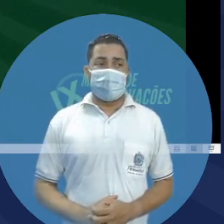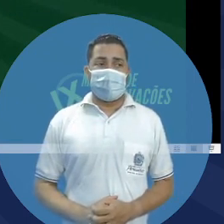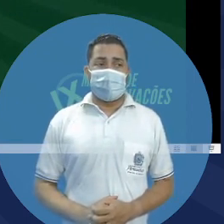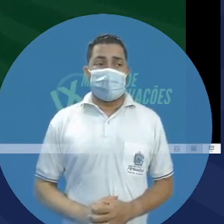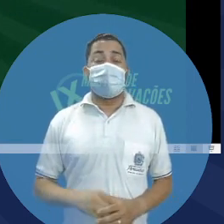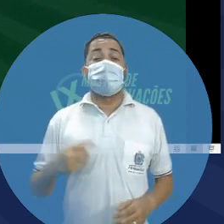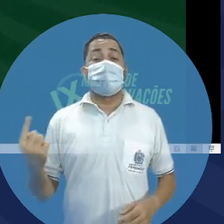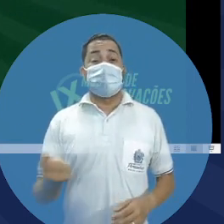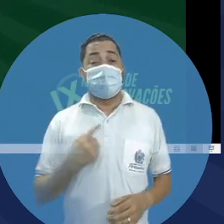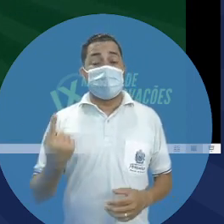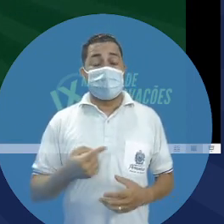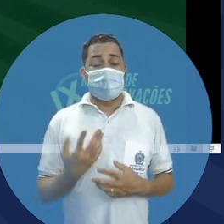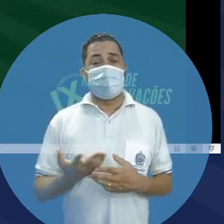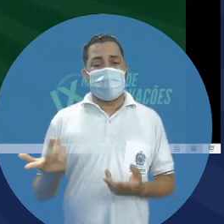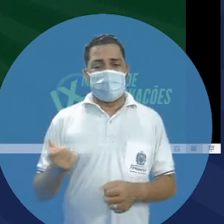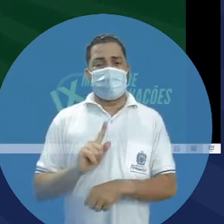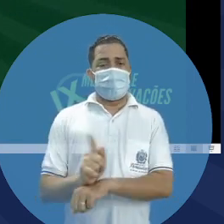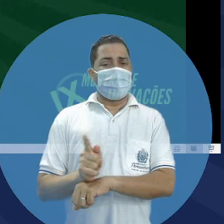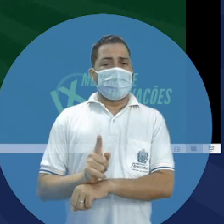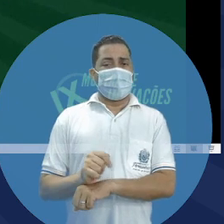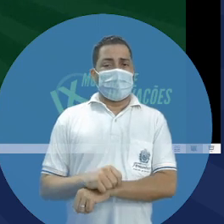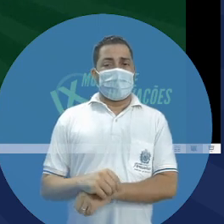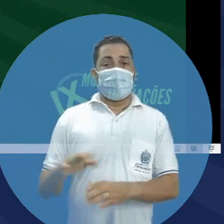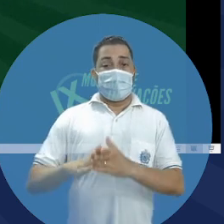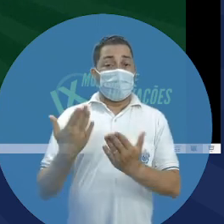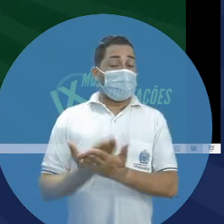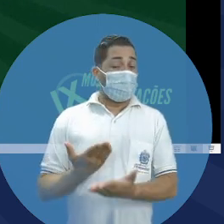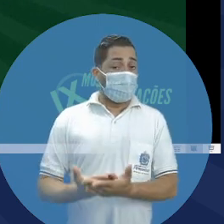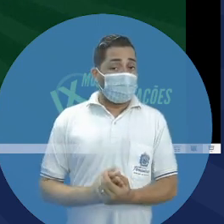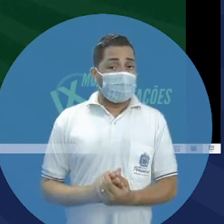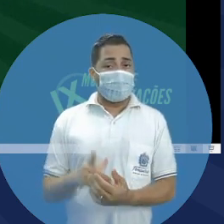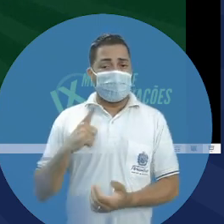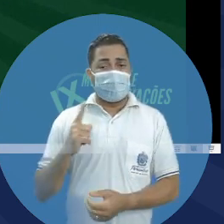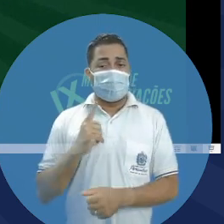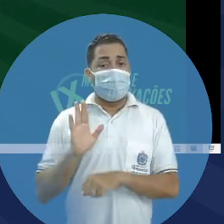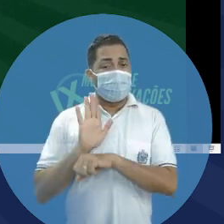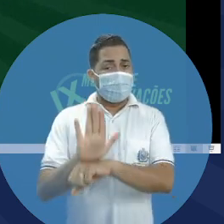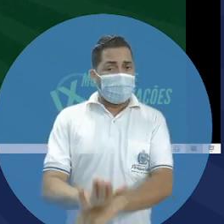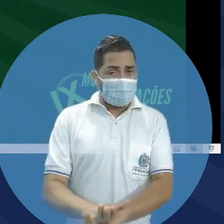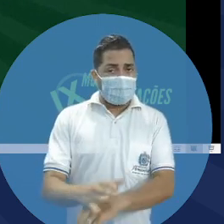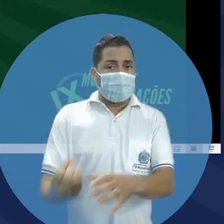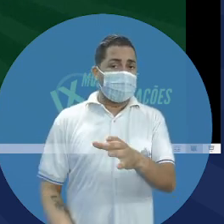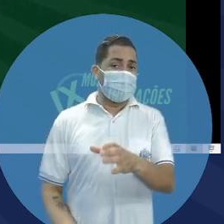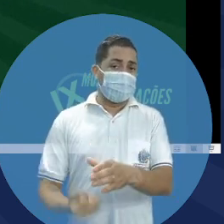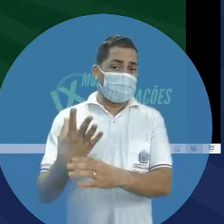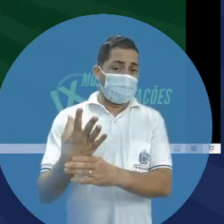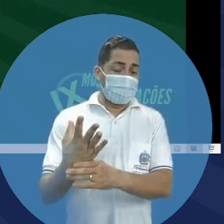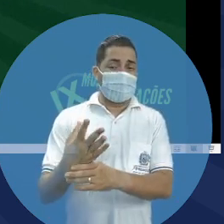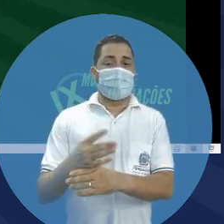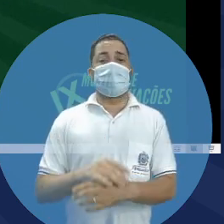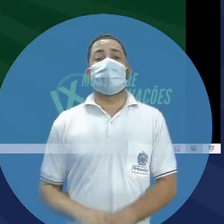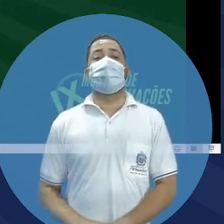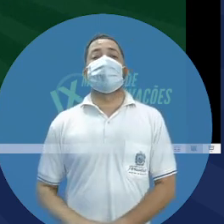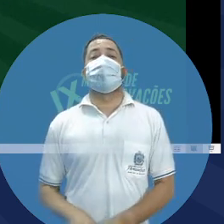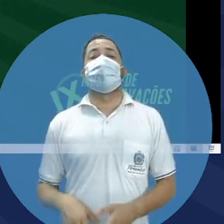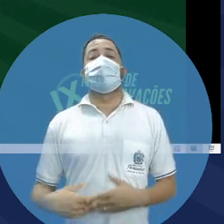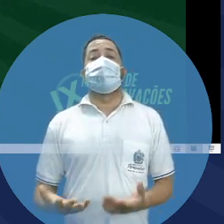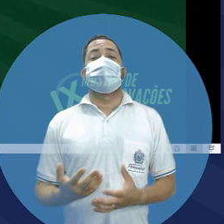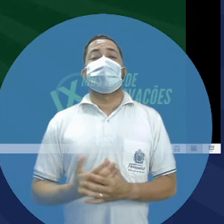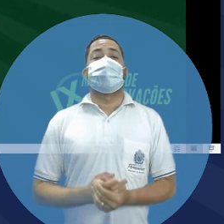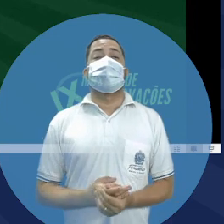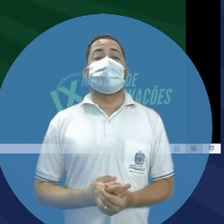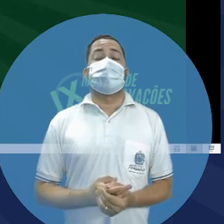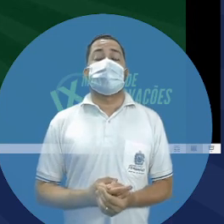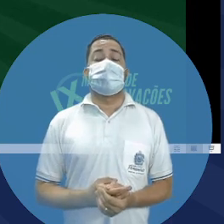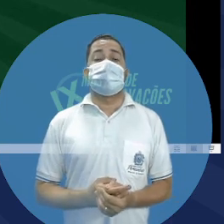Nós aí, não é, o gestor da escola, que muito tem apoiado a elaboração, desde a elaboração e